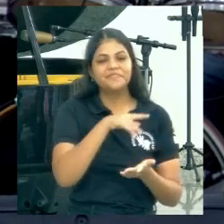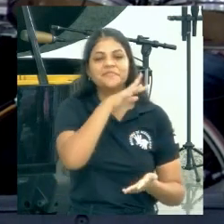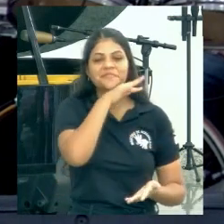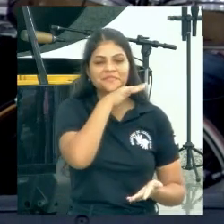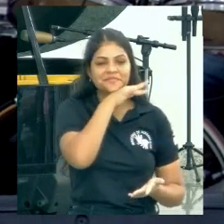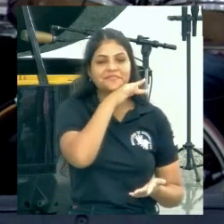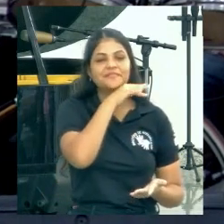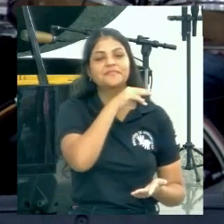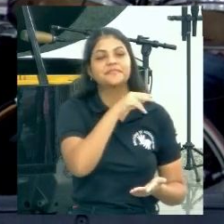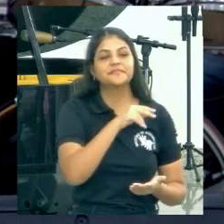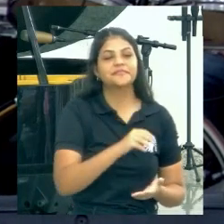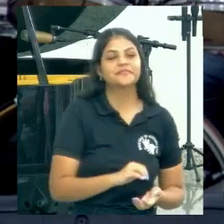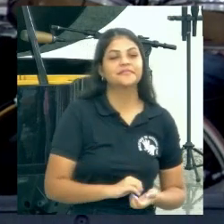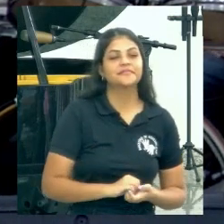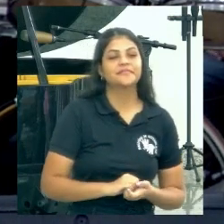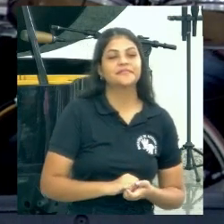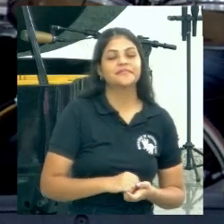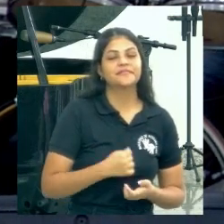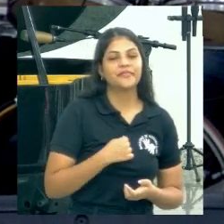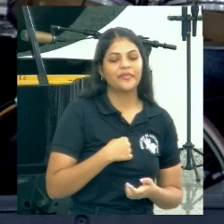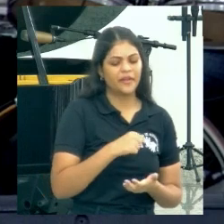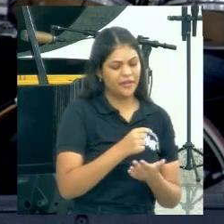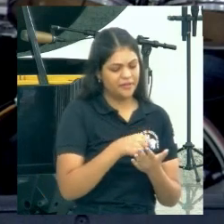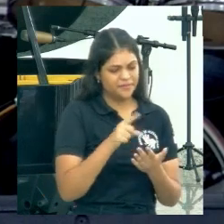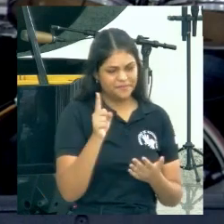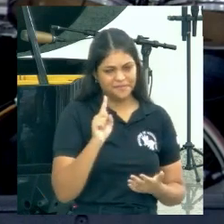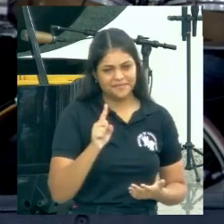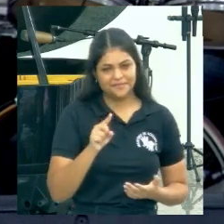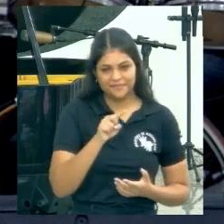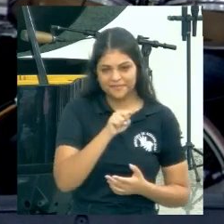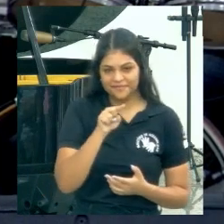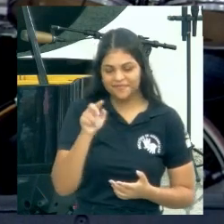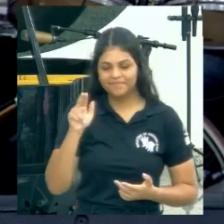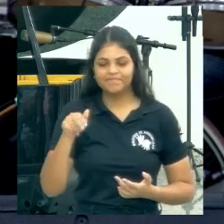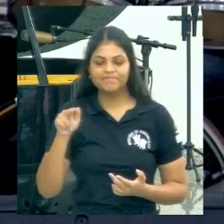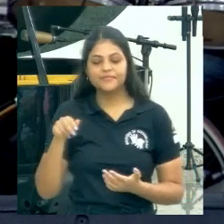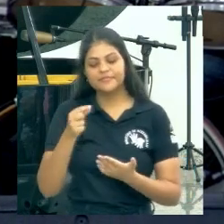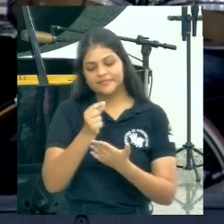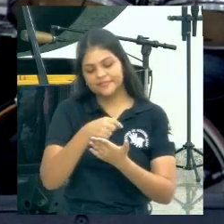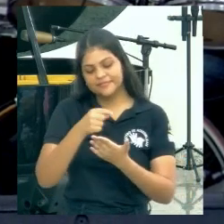ridículas. Não fui eu quem escrevi. Se você nunca escreveu